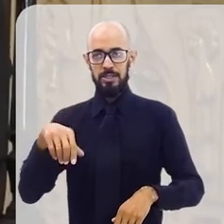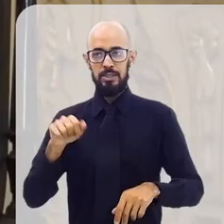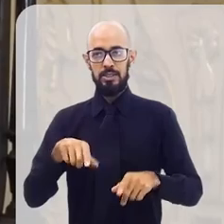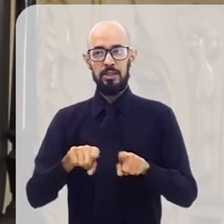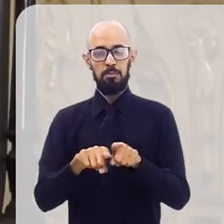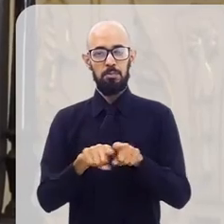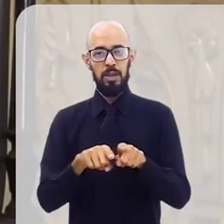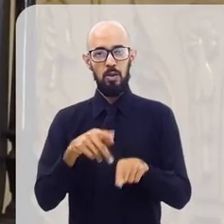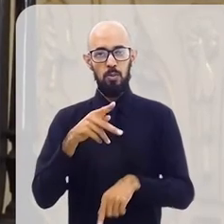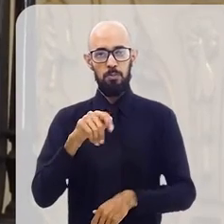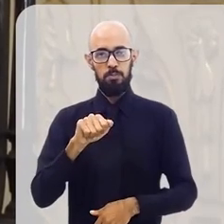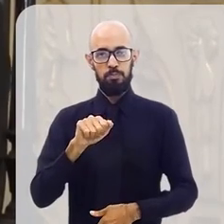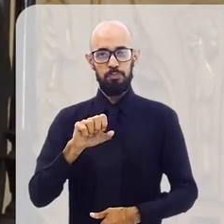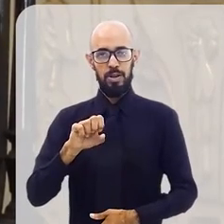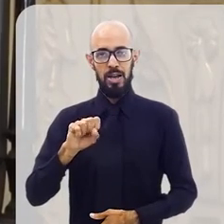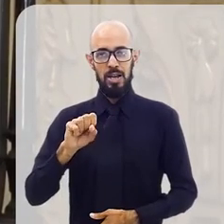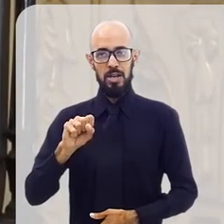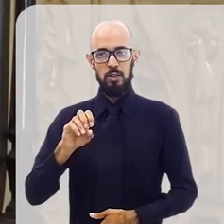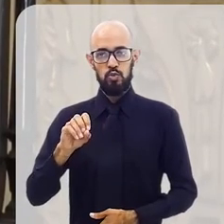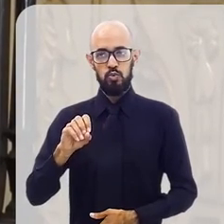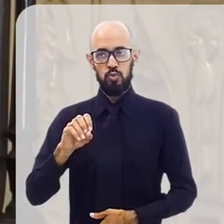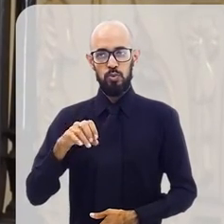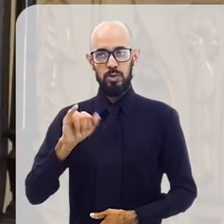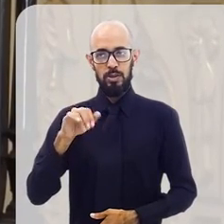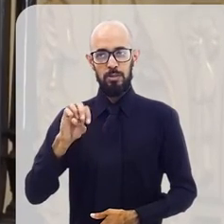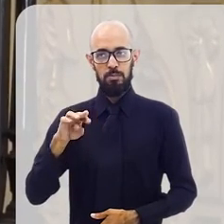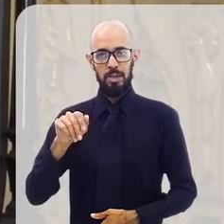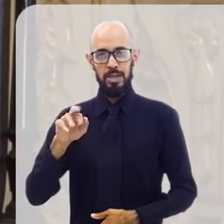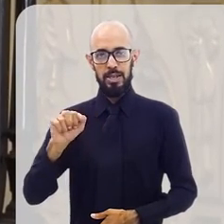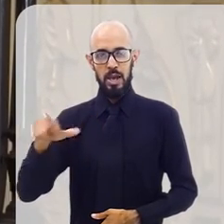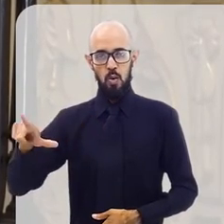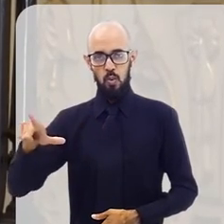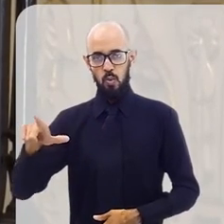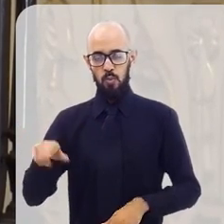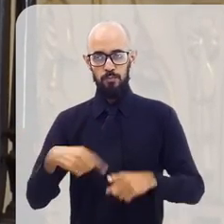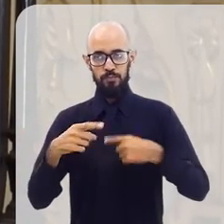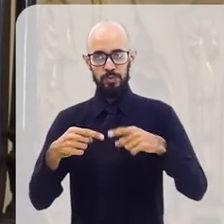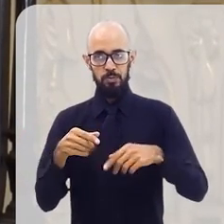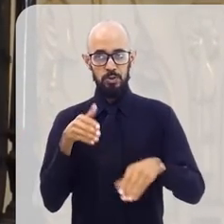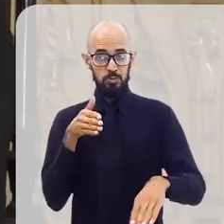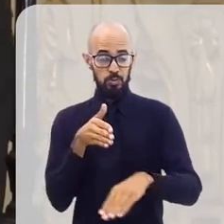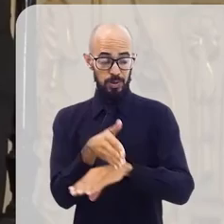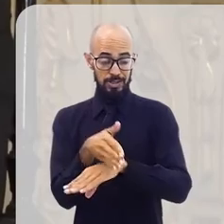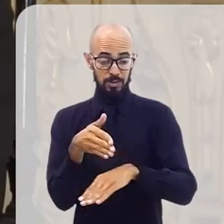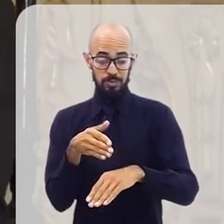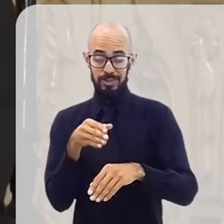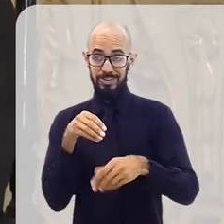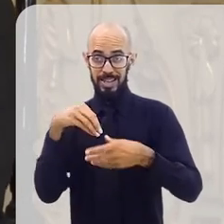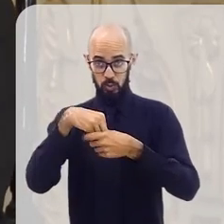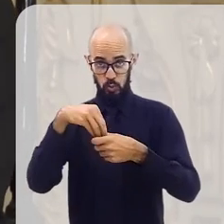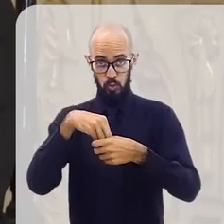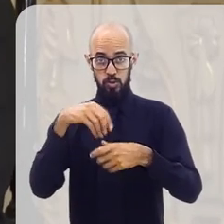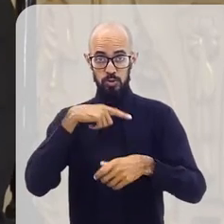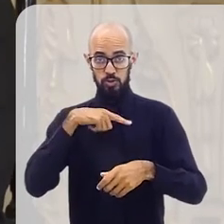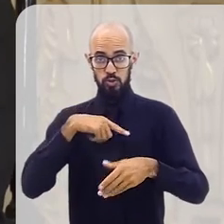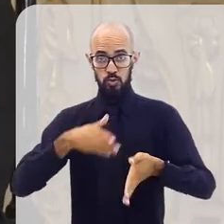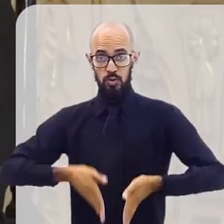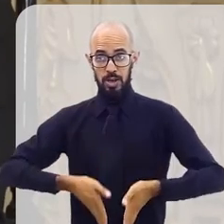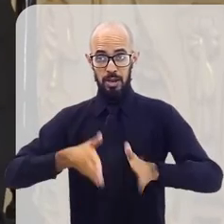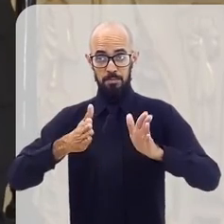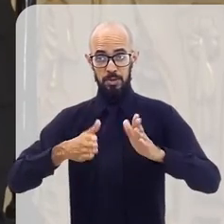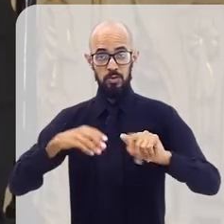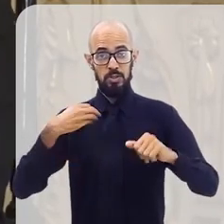e o Paço Imperial Cristal lado que era a residência dos Príncipes E aí passavam por dentro e aqui